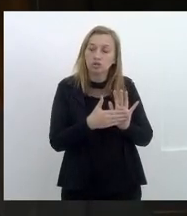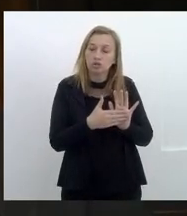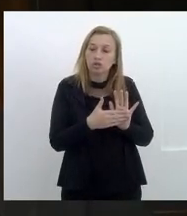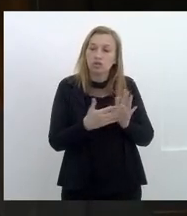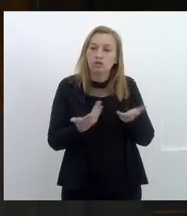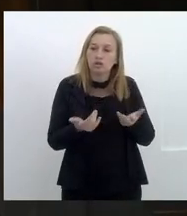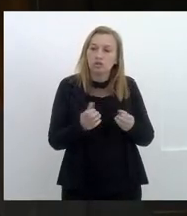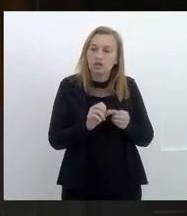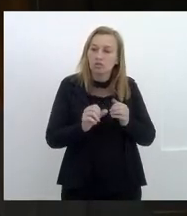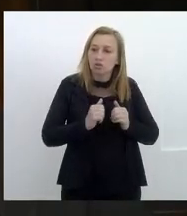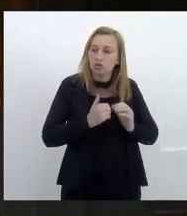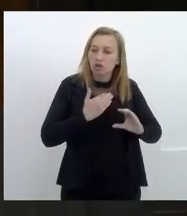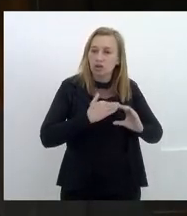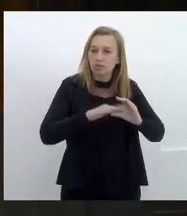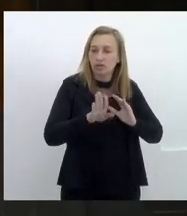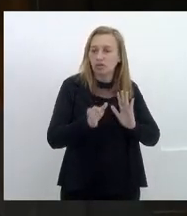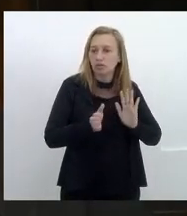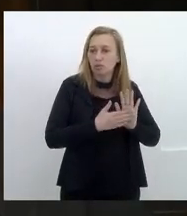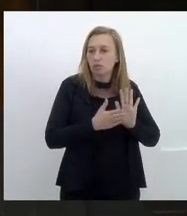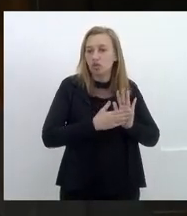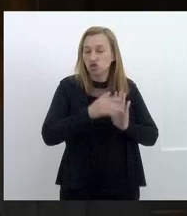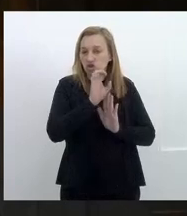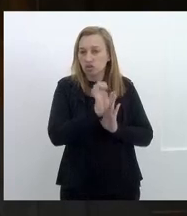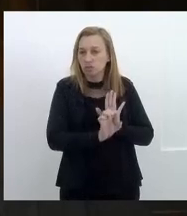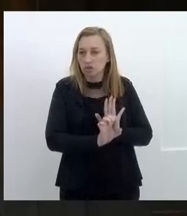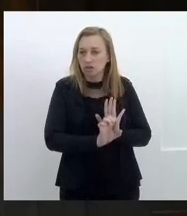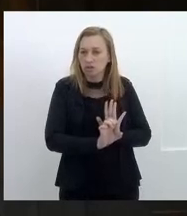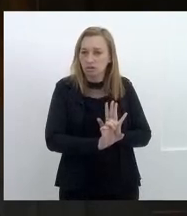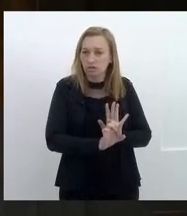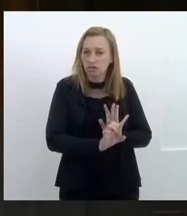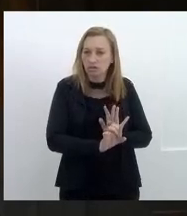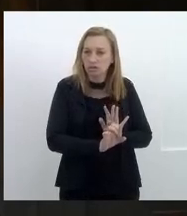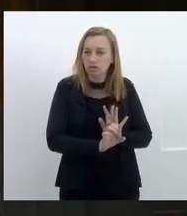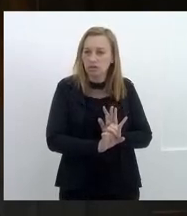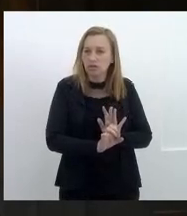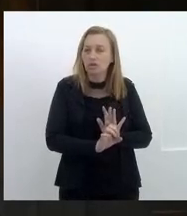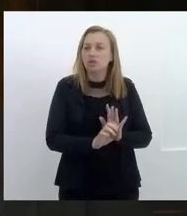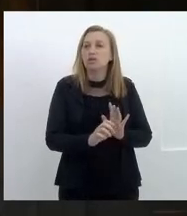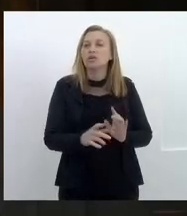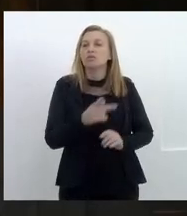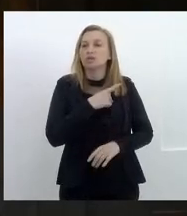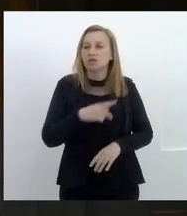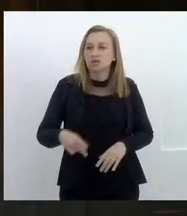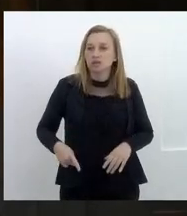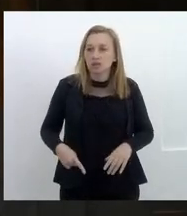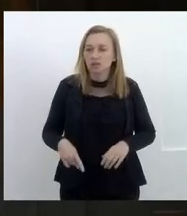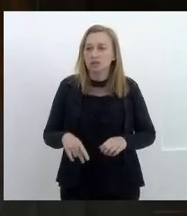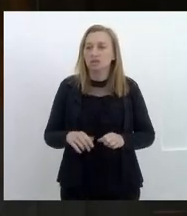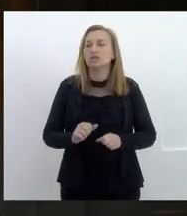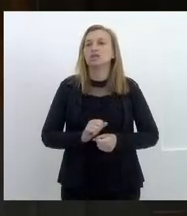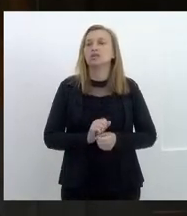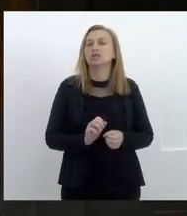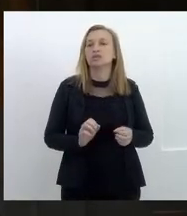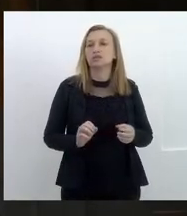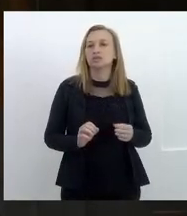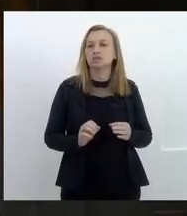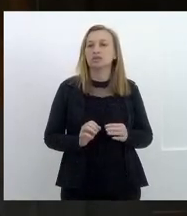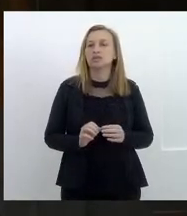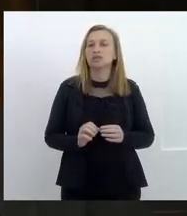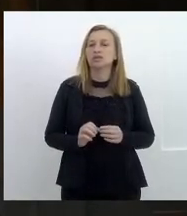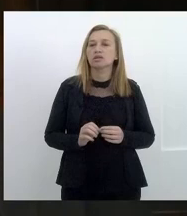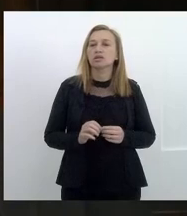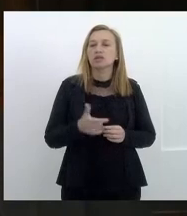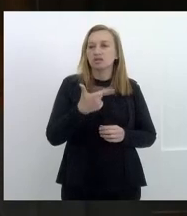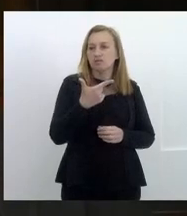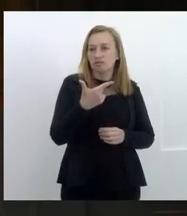nós temos um encaminhamento de uma proposta de emenda ao presidente da Assembleia propondo que esse pedágio